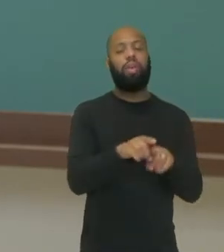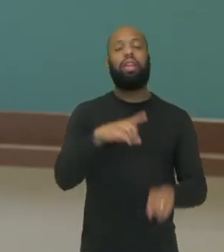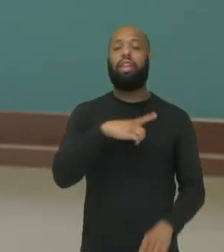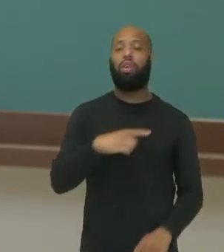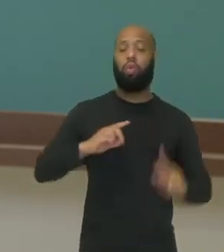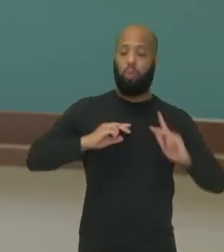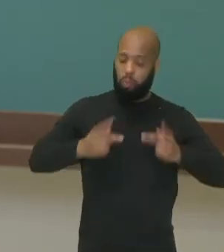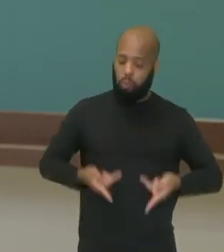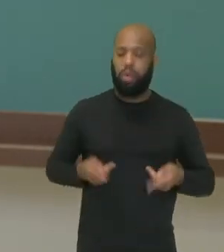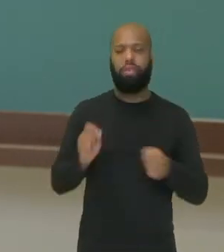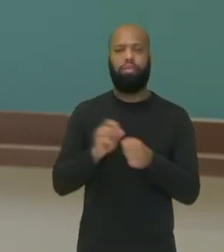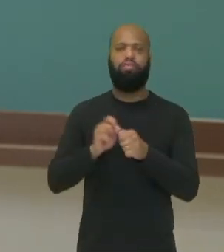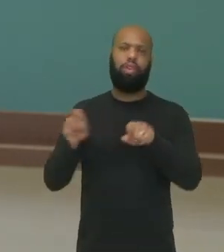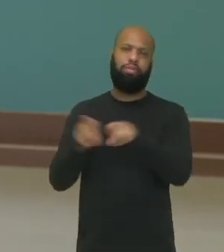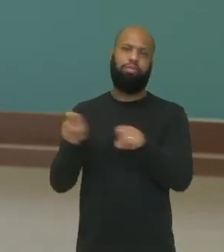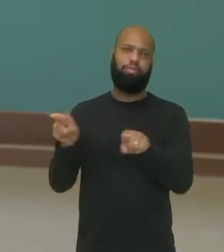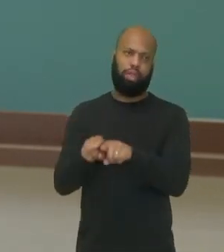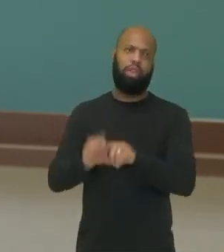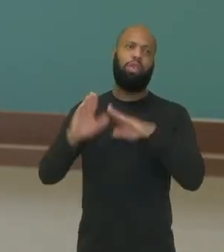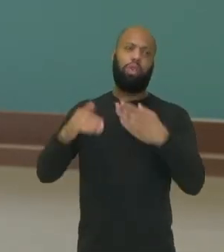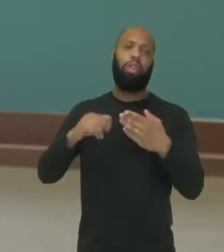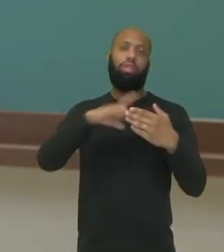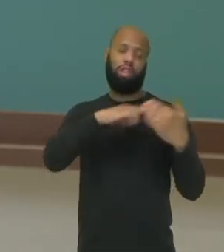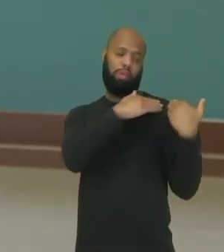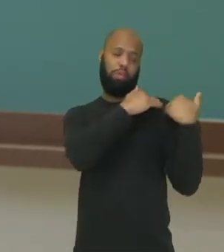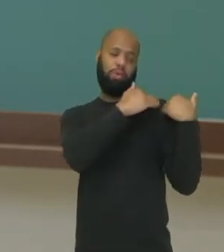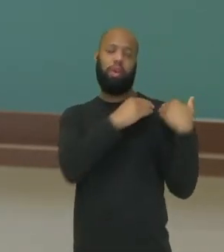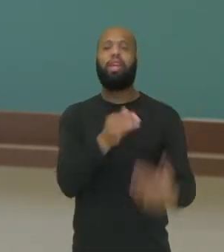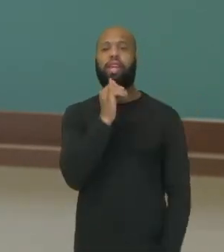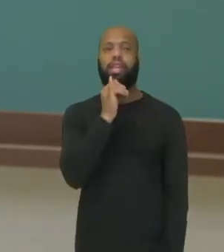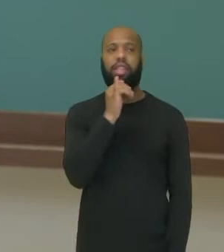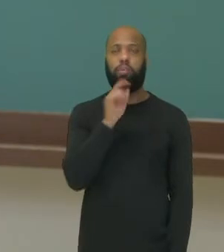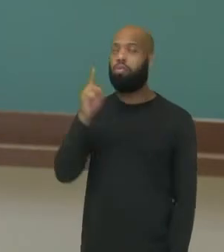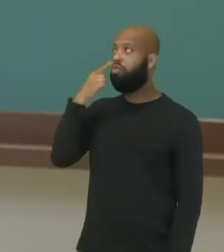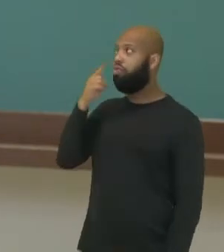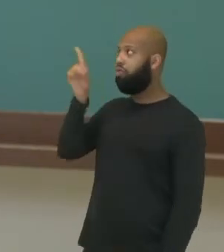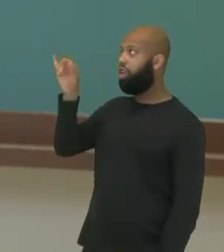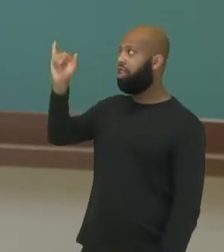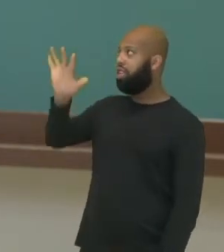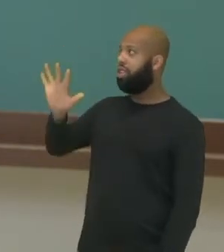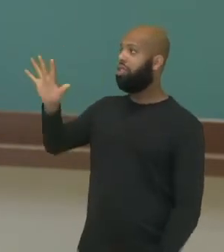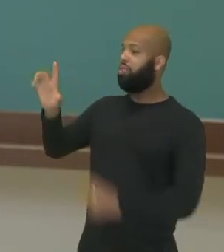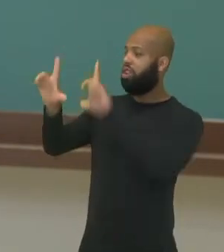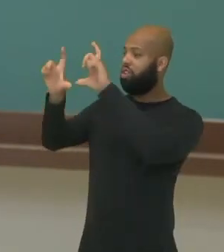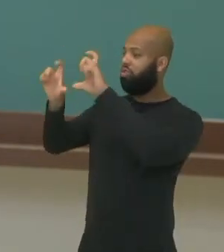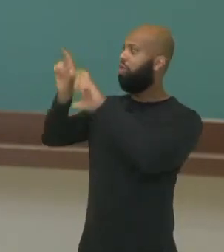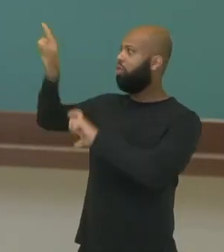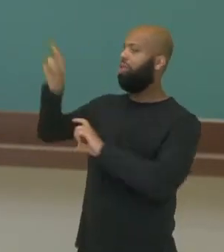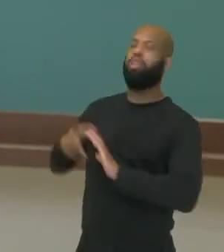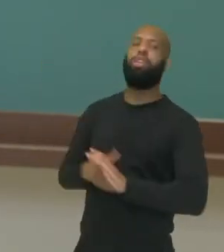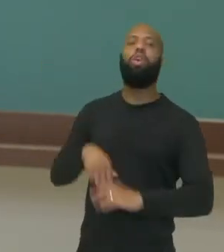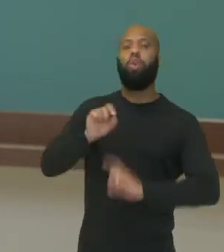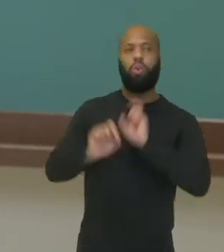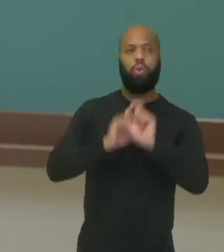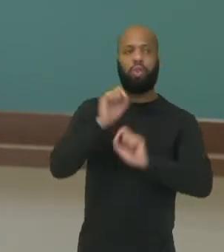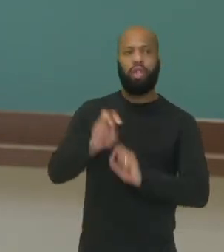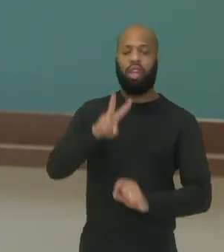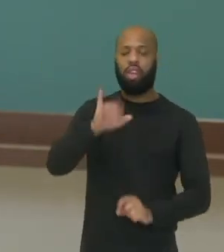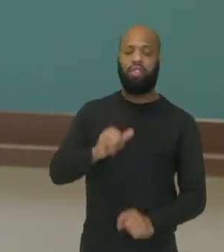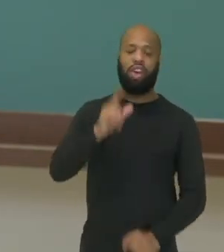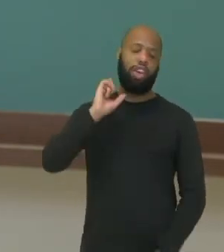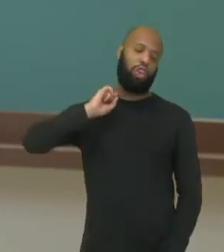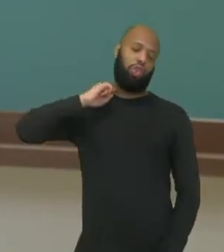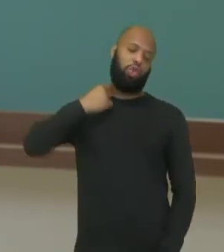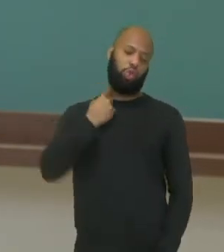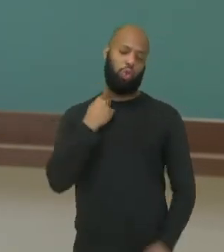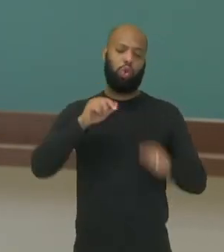Nós temos responsabilidade. Por exemplo, essa imagem aqui, olha, né? Que vai contaminar a água. Trata-se